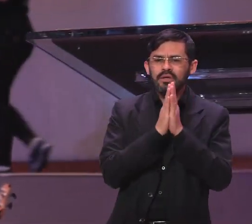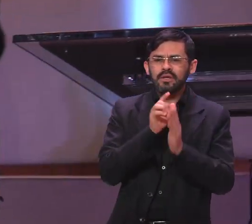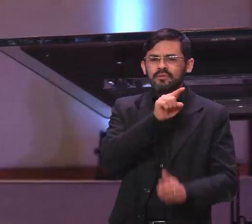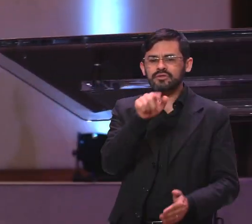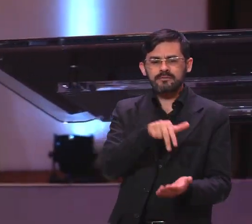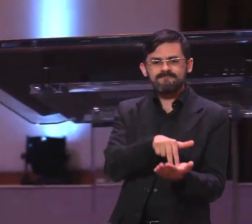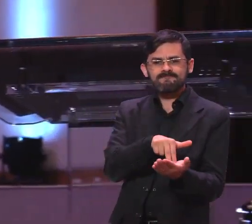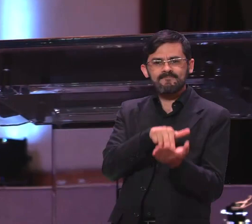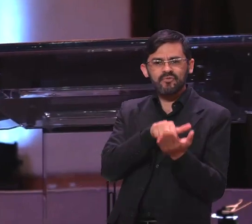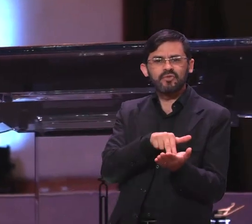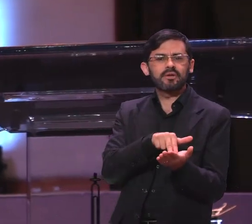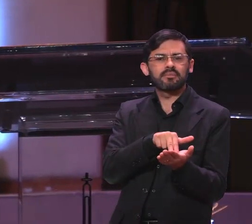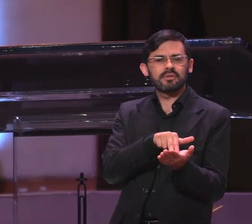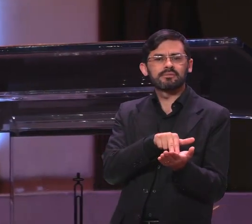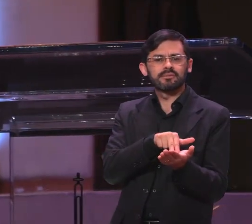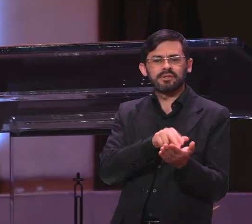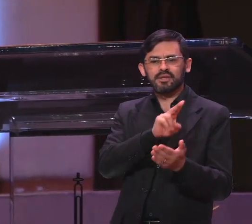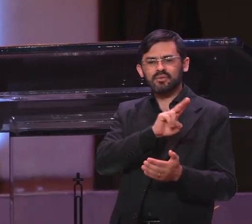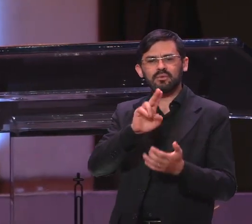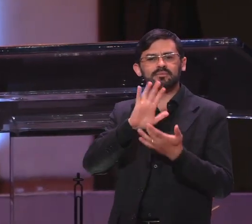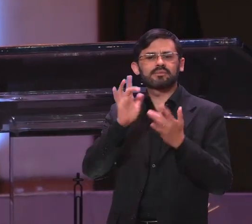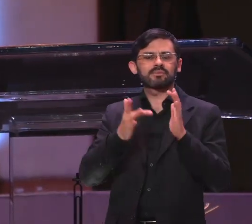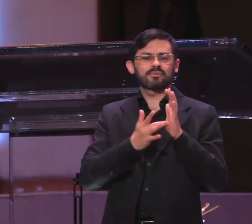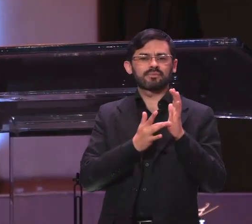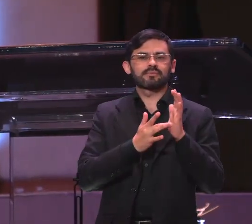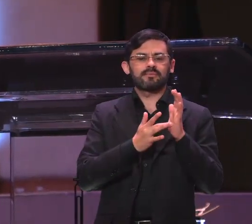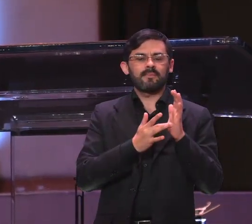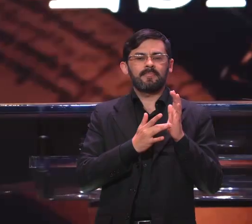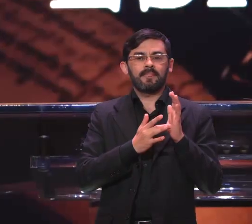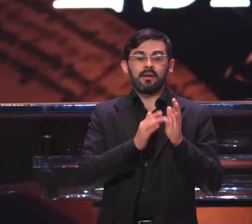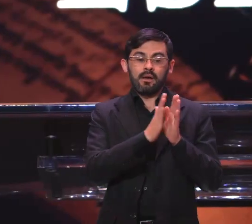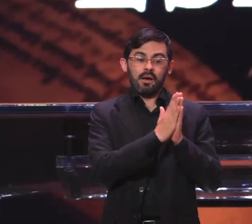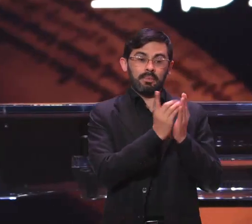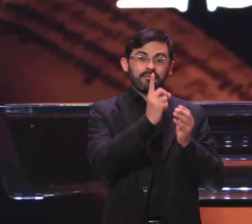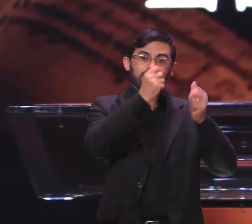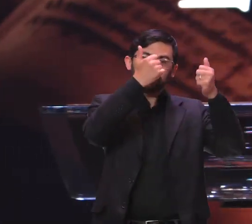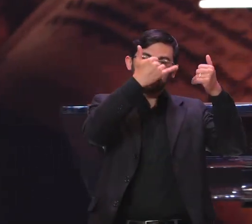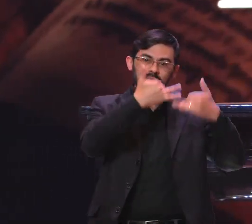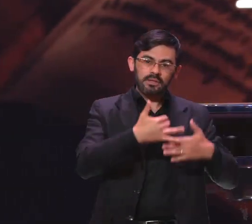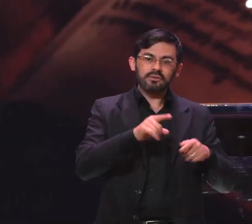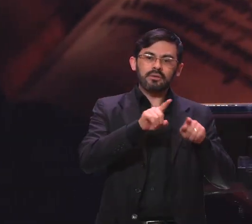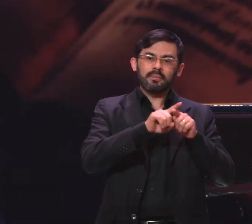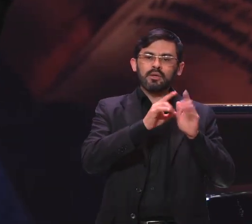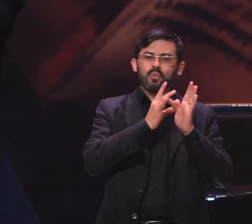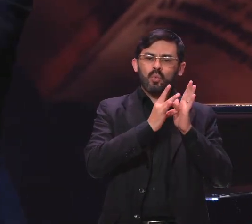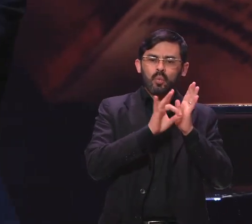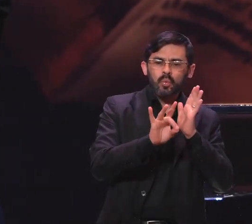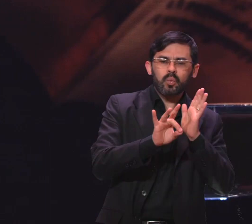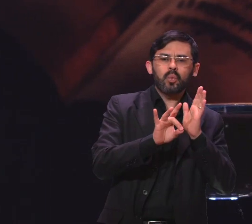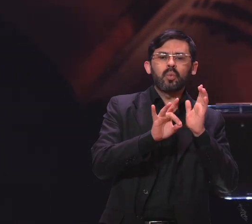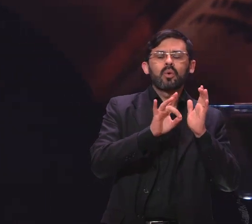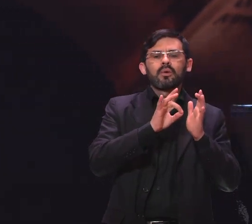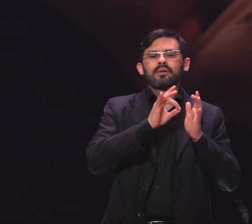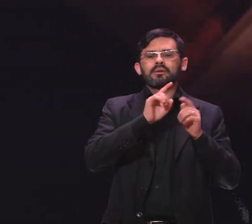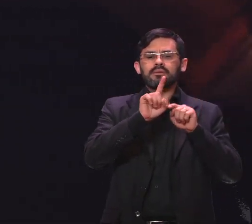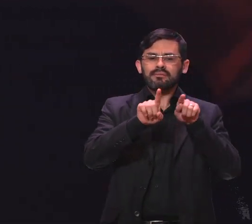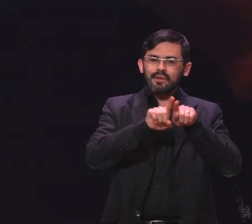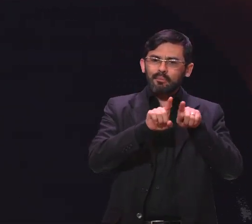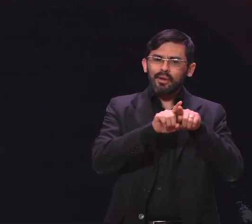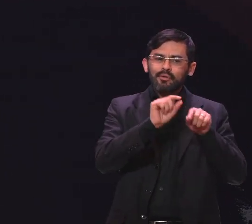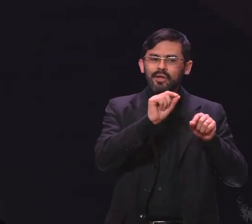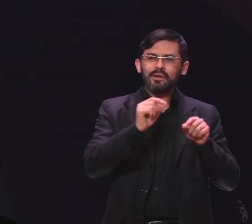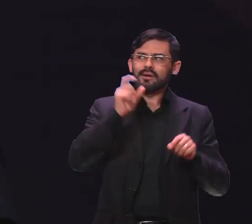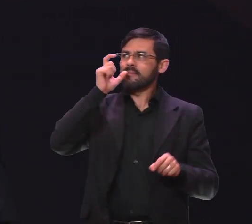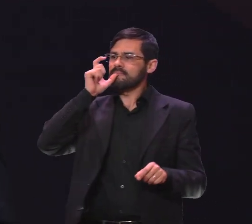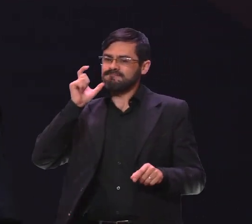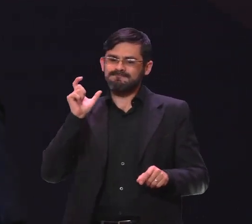ficará vulnerável em nome de Jesus. A Bíblia diz que até o anticristo perverso será ferido com a espada que